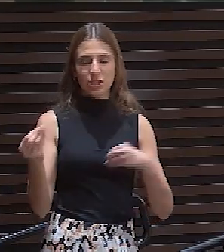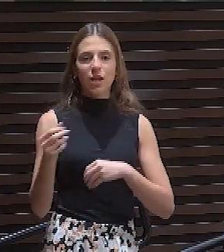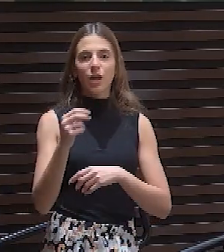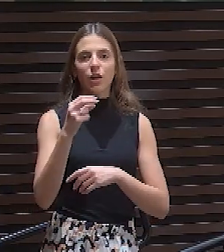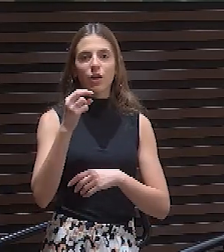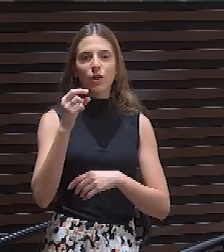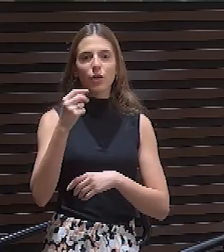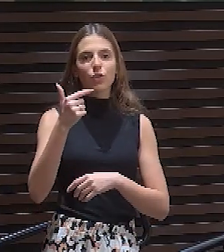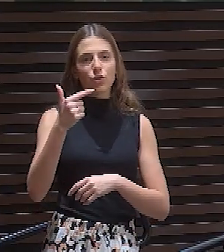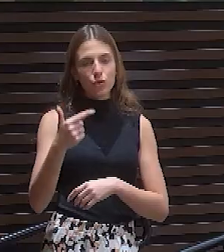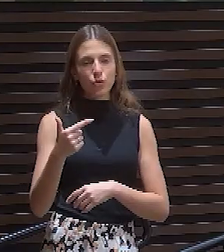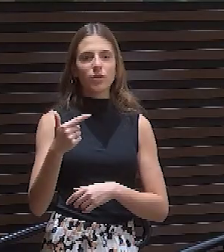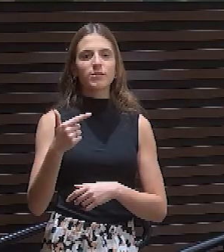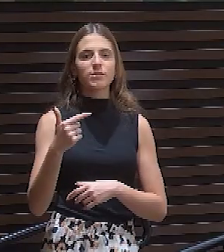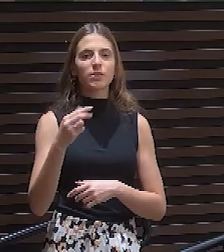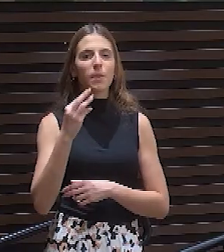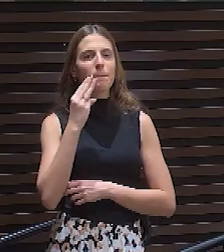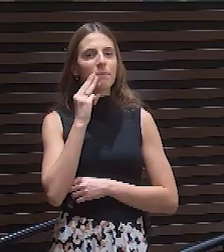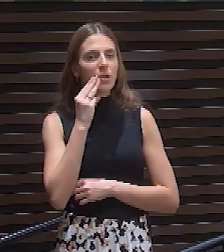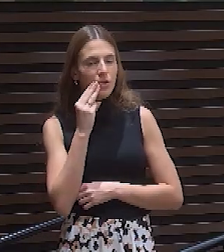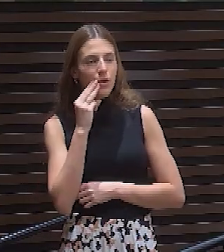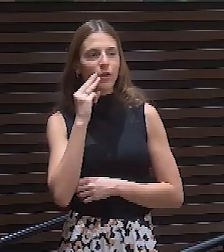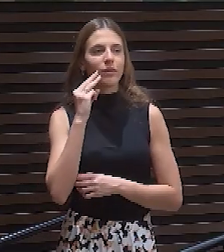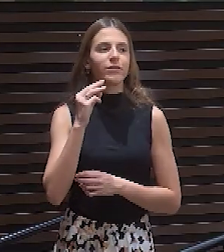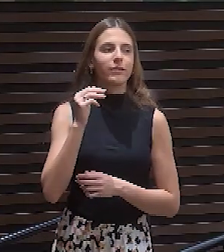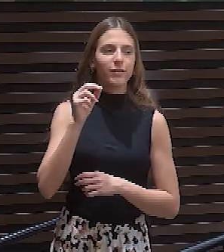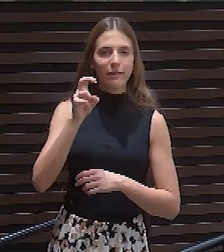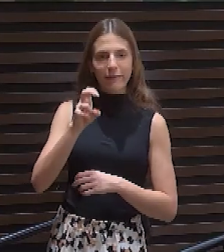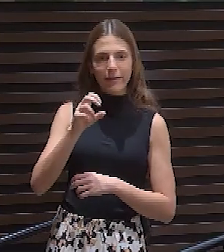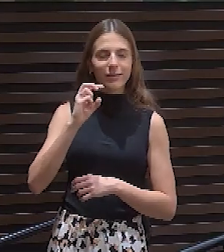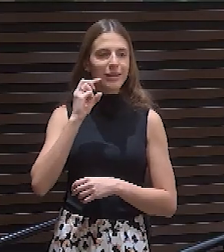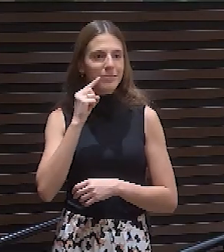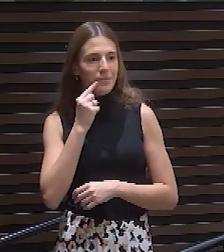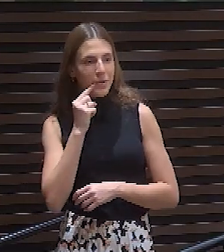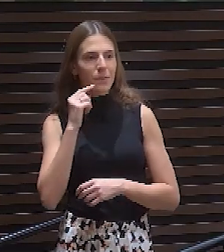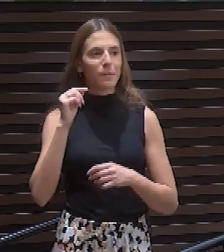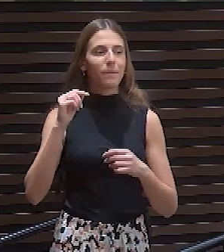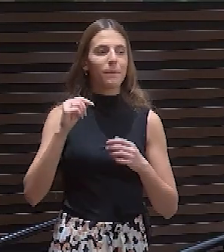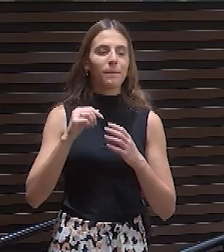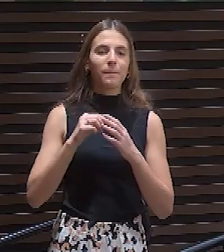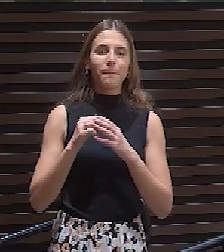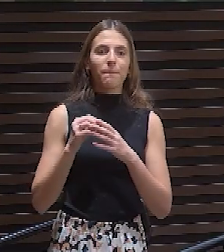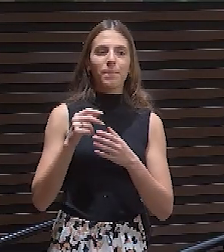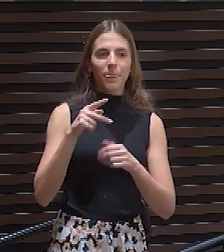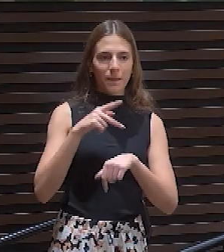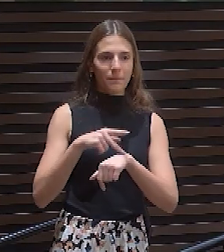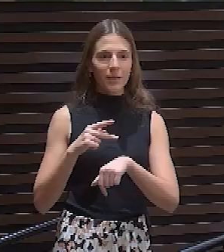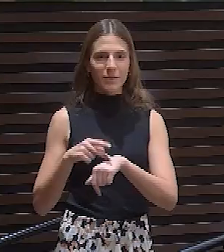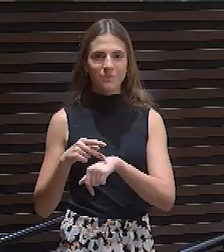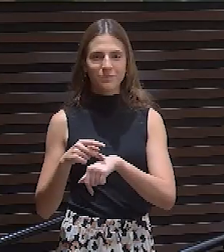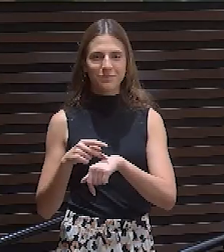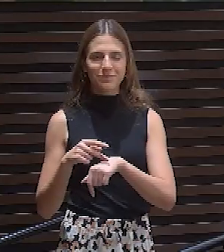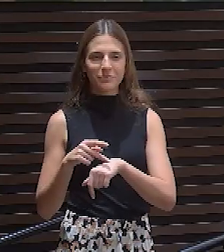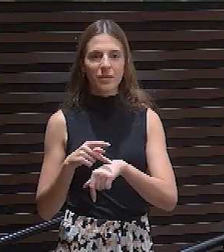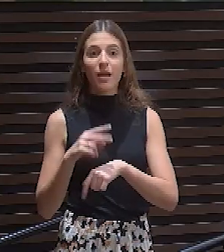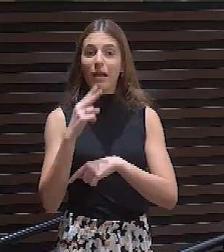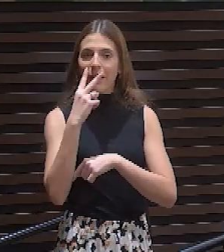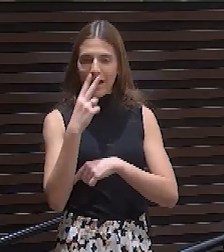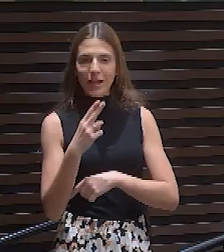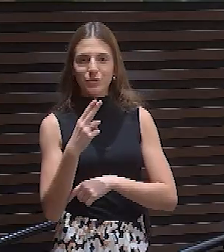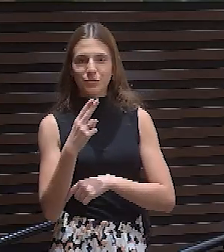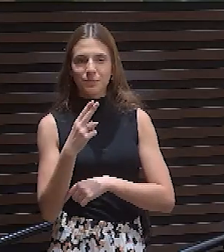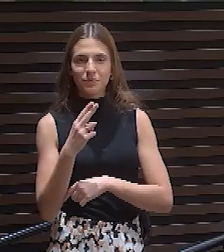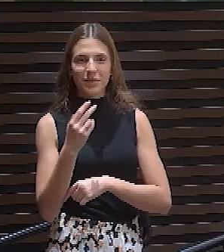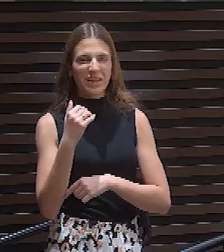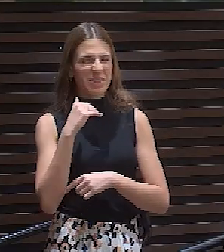2.500.000 pedras. Acho que não tinha tanta pedra, né, no seio do Jordão, se cada um apanhasse. Então,